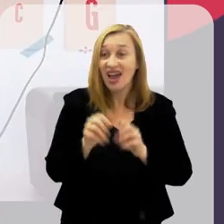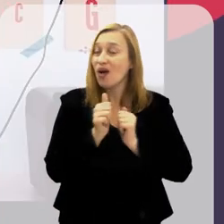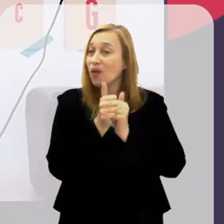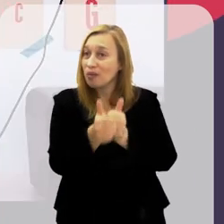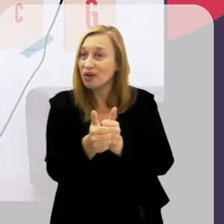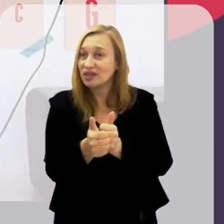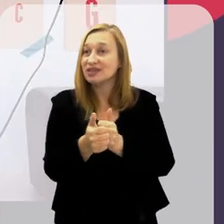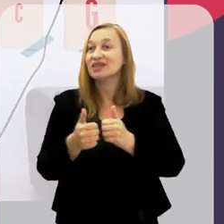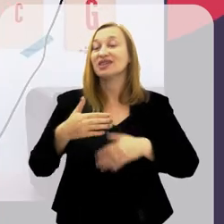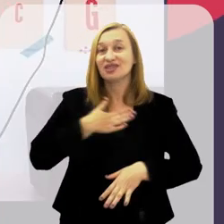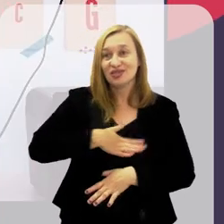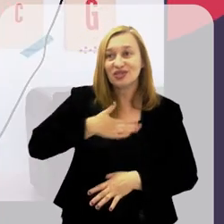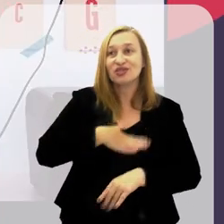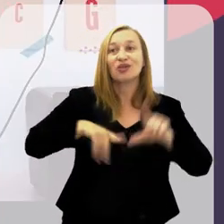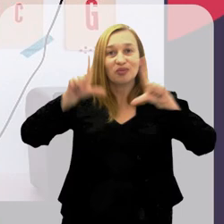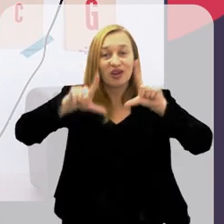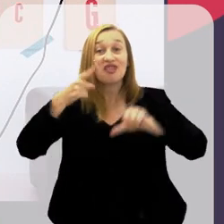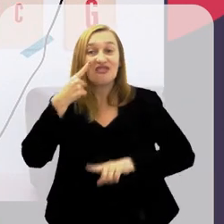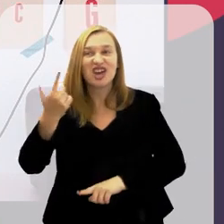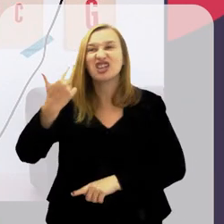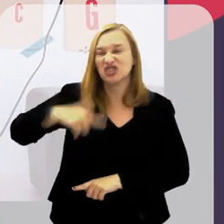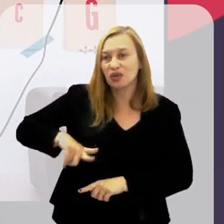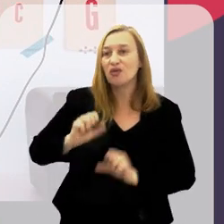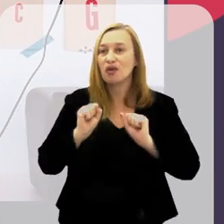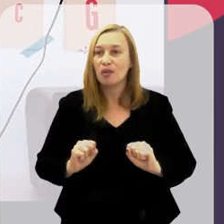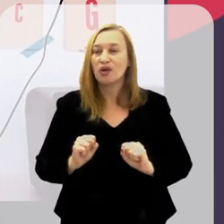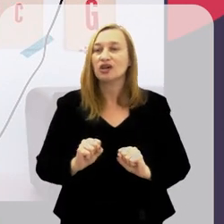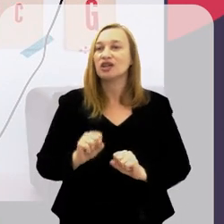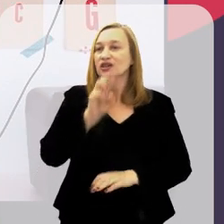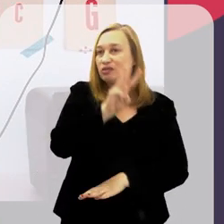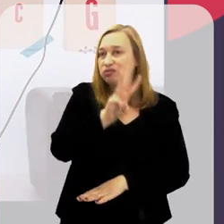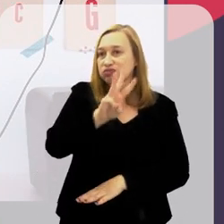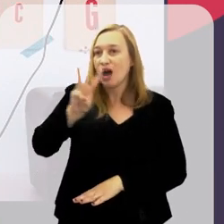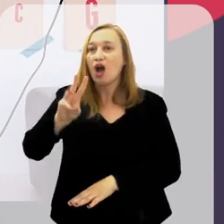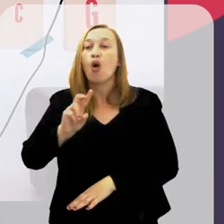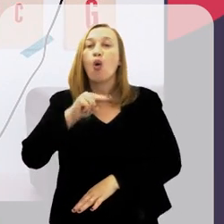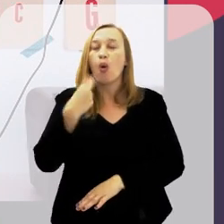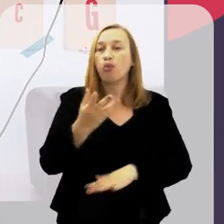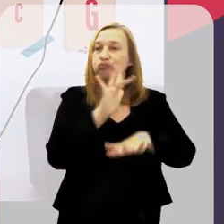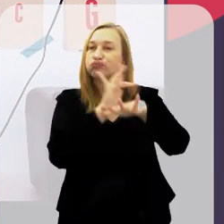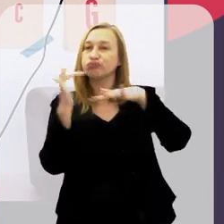Agradeço também você que nos acompanhou. Se gostou do programa e quiser rever, você pode